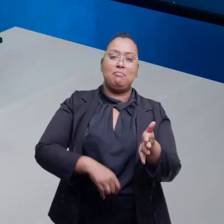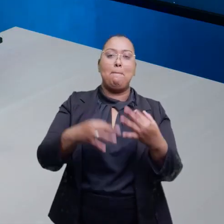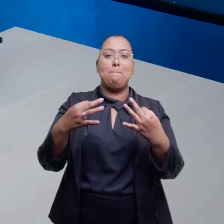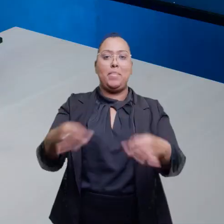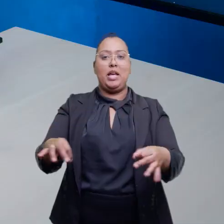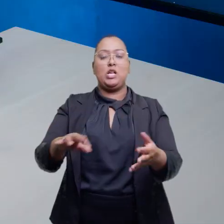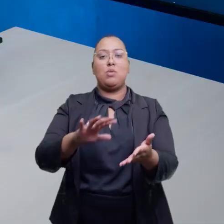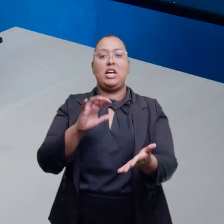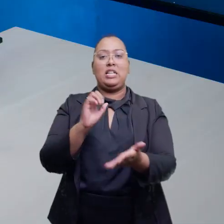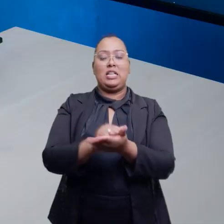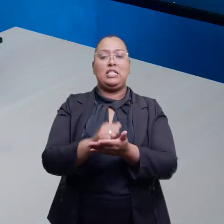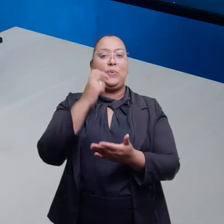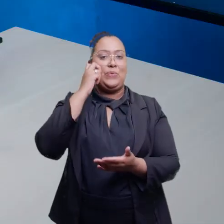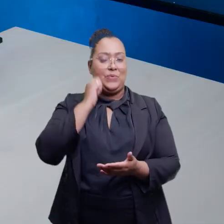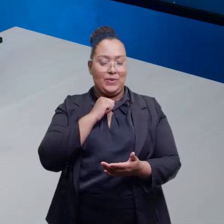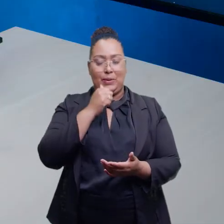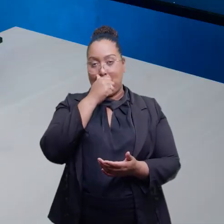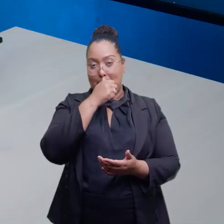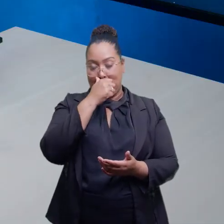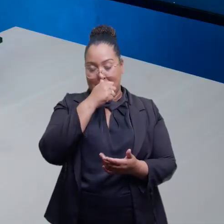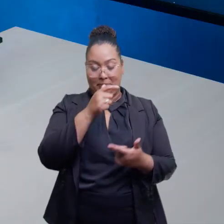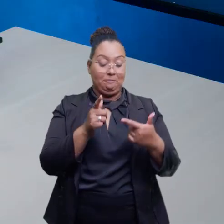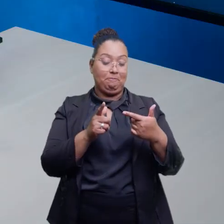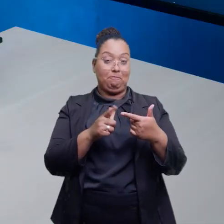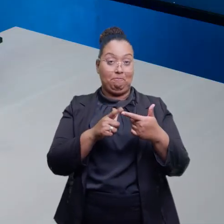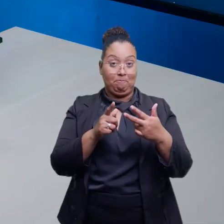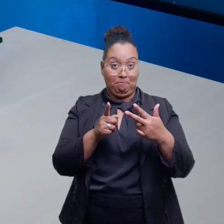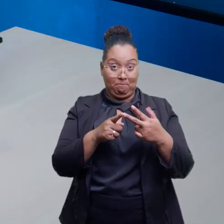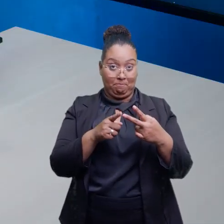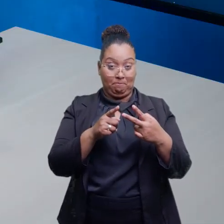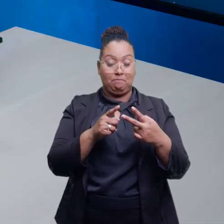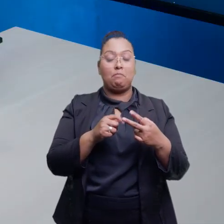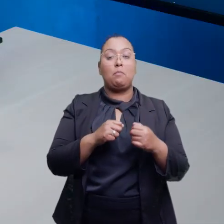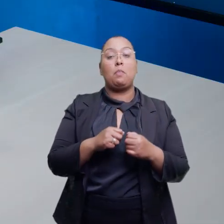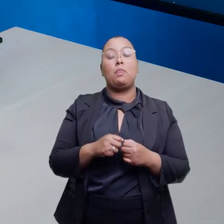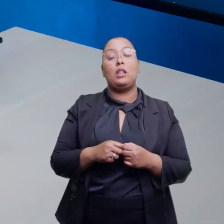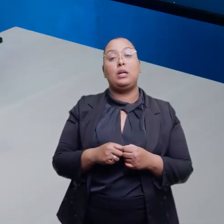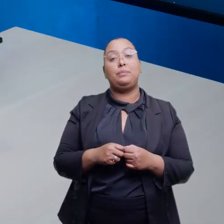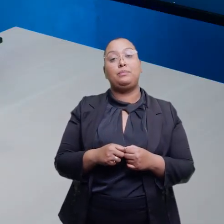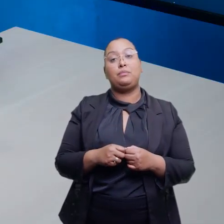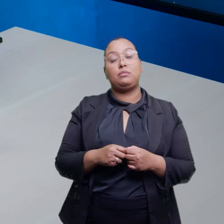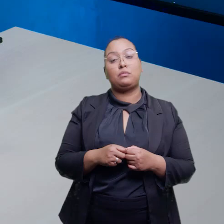do registro de filiação. Aí nós temos duas...